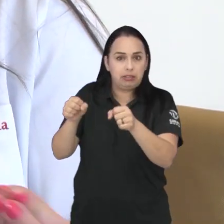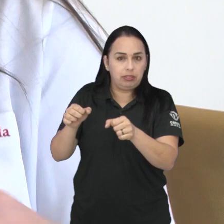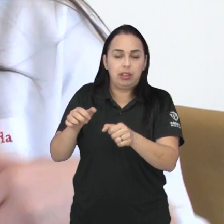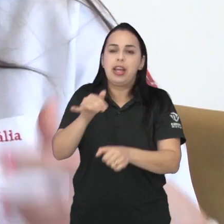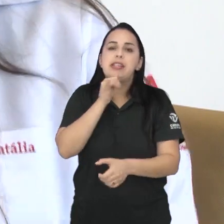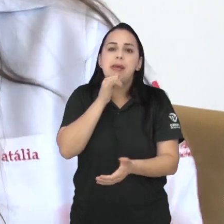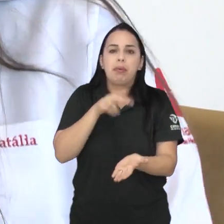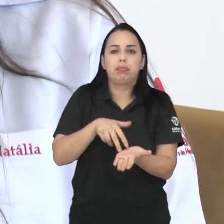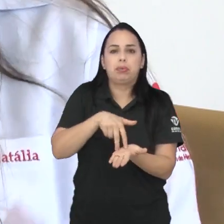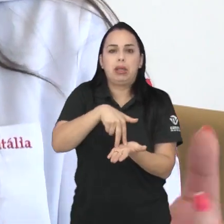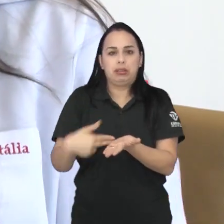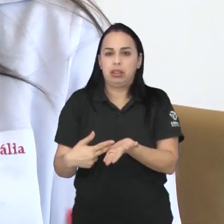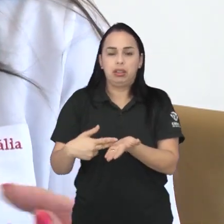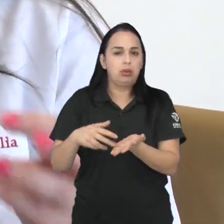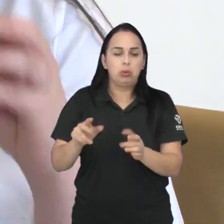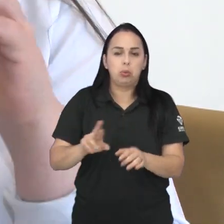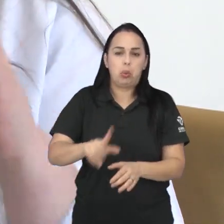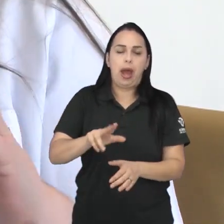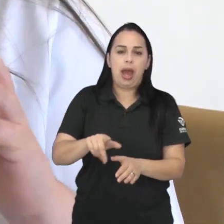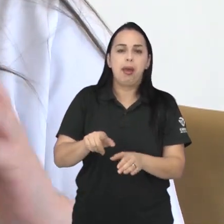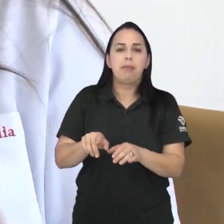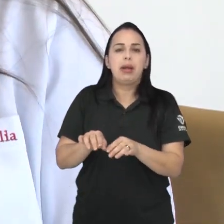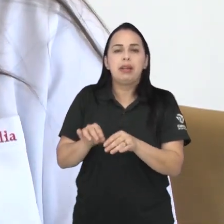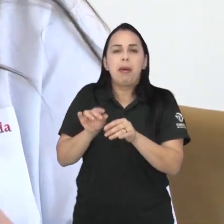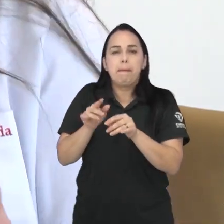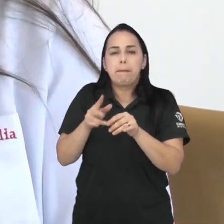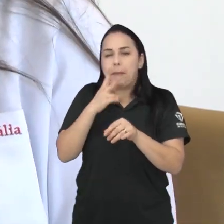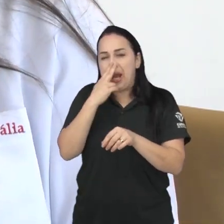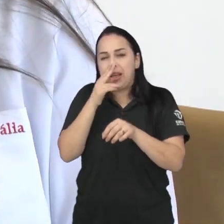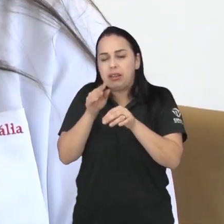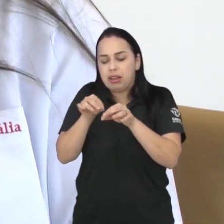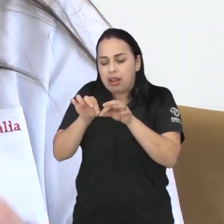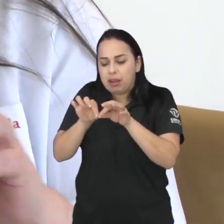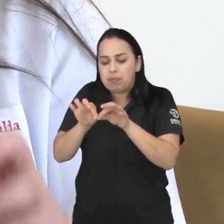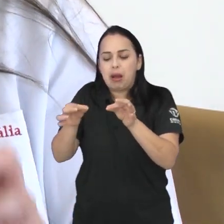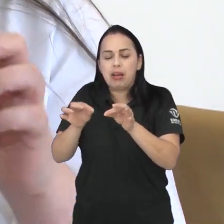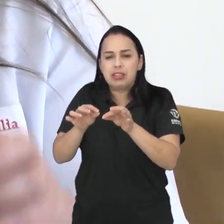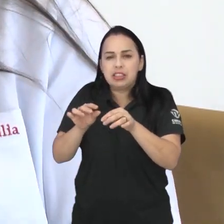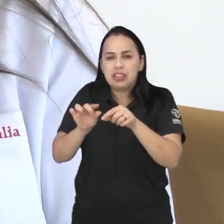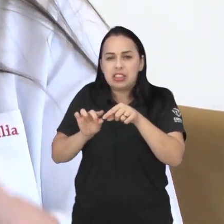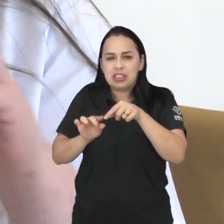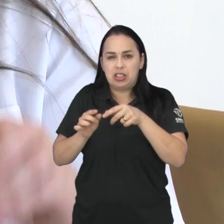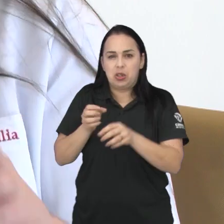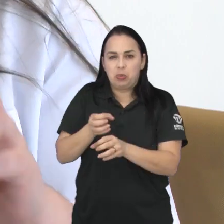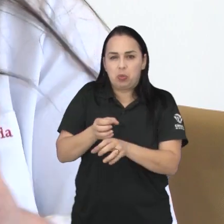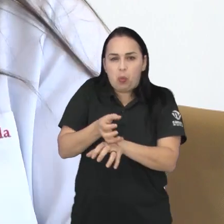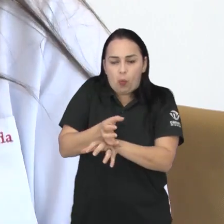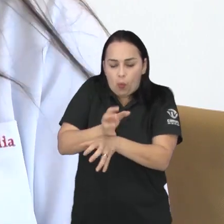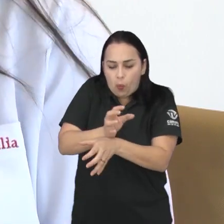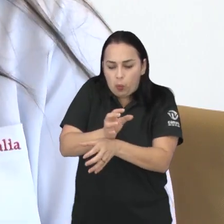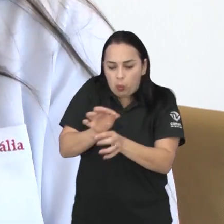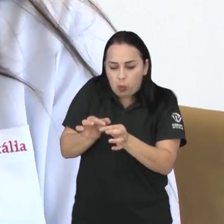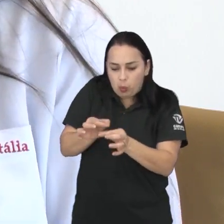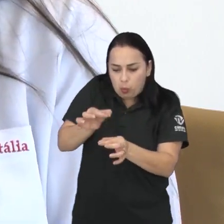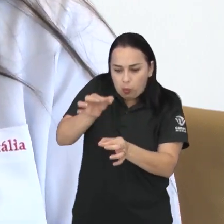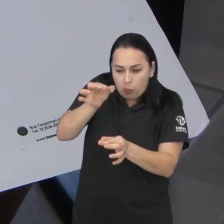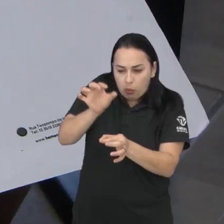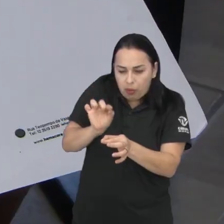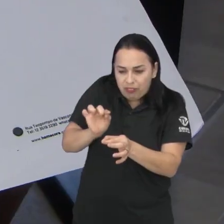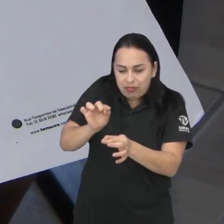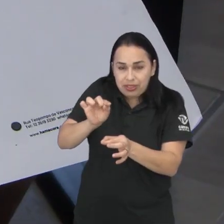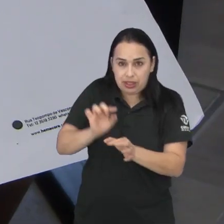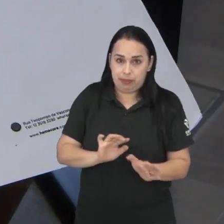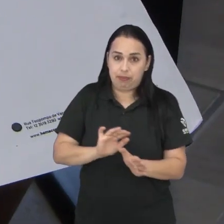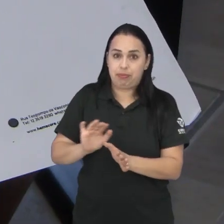quebra em duas partes igual cair quebrei o braço em duas partes é como se fosse um queijinho suíço vai comendo assim formando o Buraquinhos dentro do osso